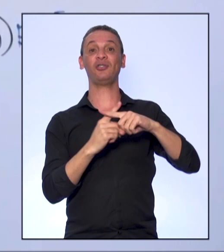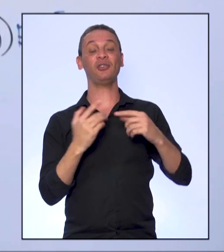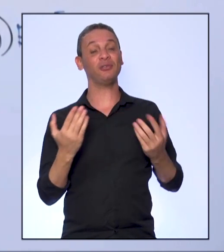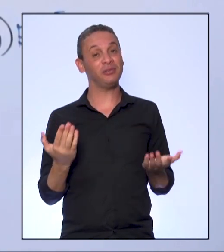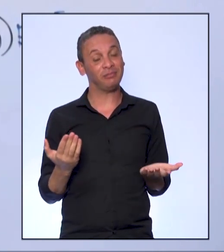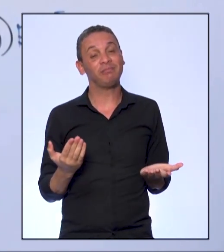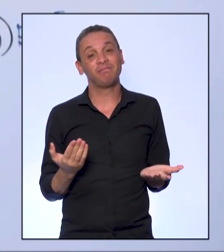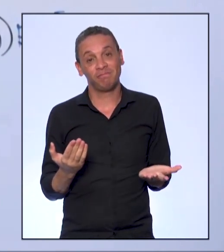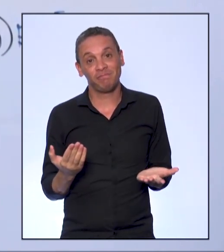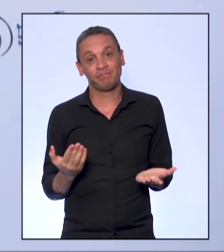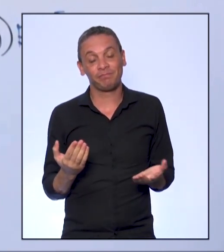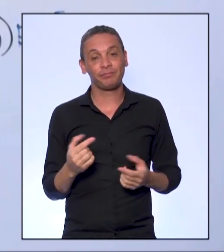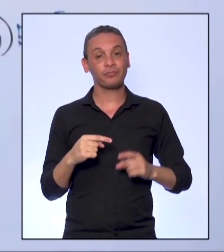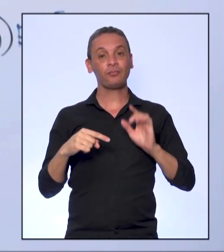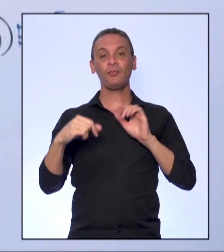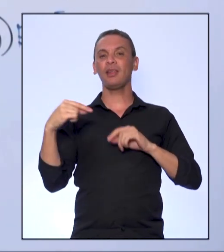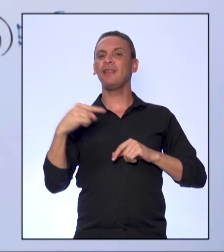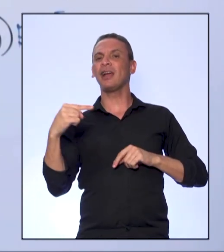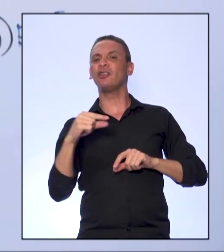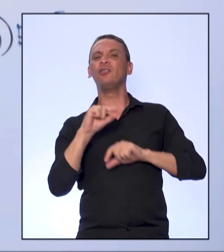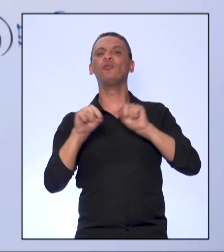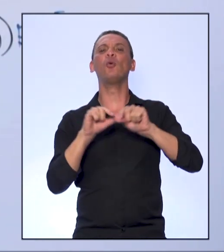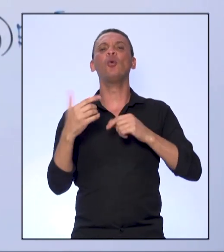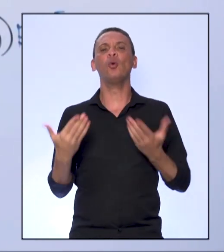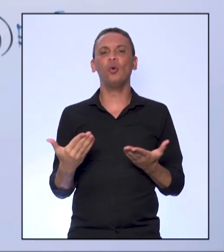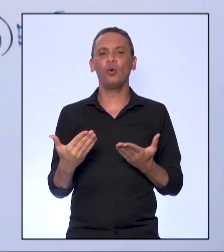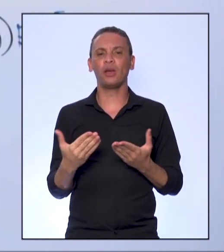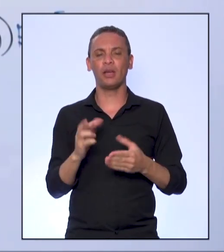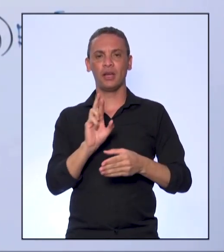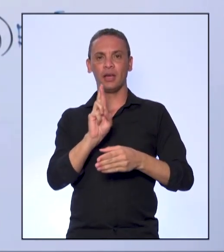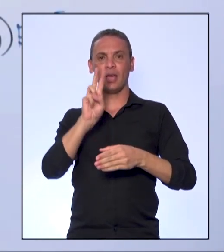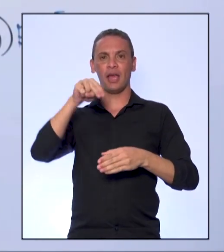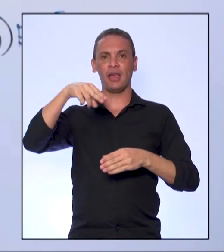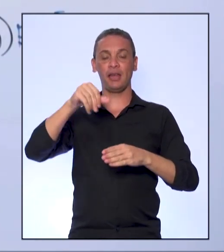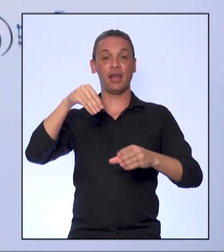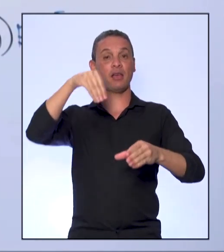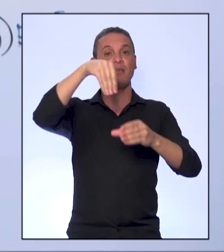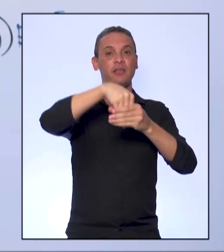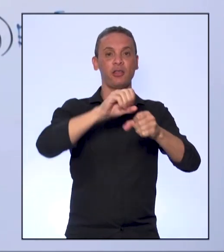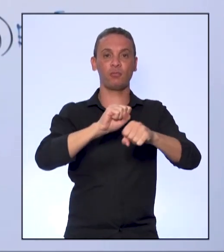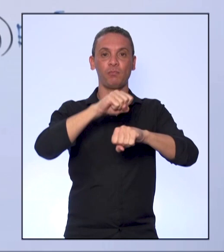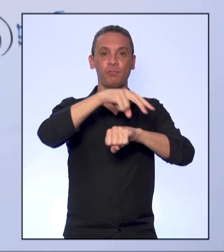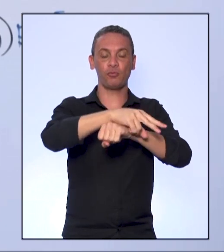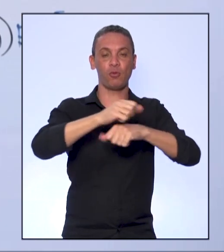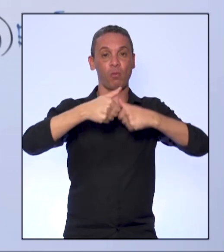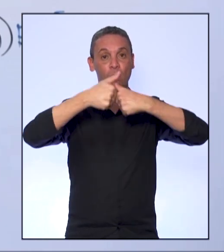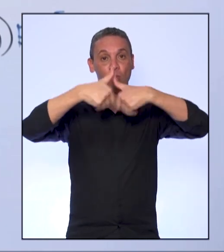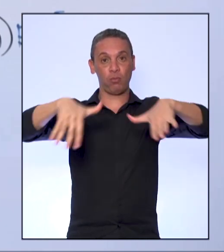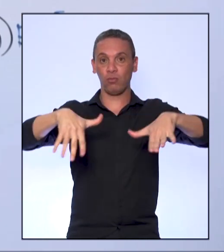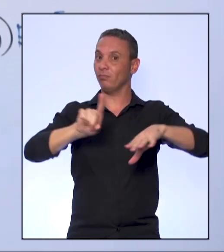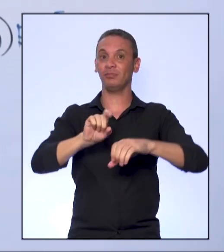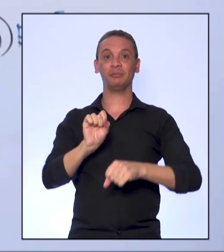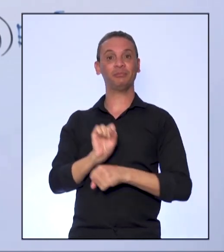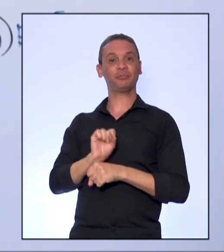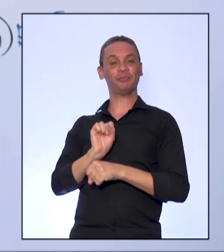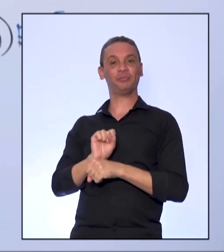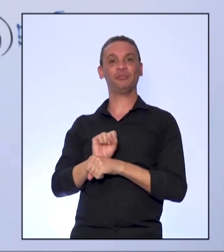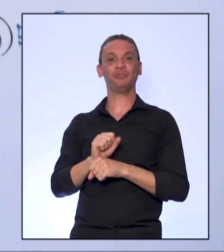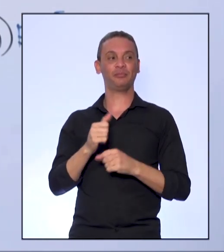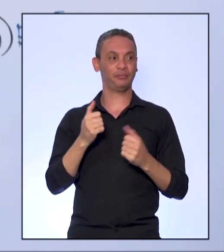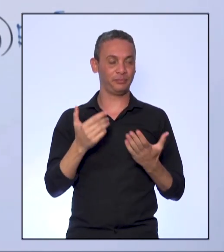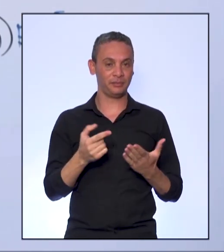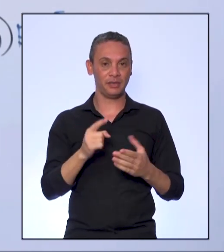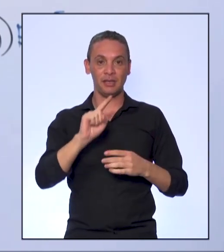não tem. E o negativo é o quê? O negativo entra o RNA dele, mas ele não consegue produzir proteína diretamente. Ele tem que produzir um